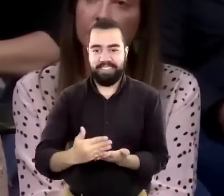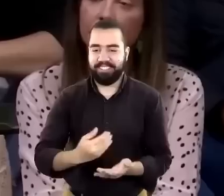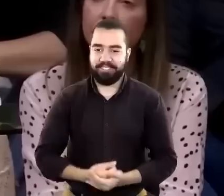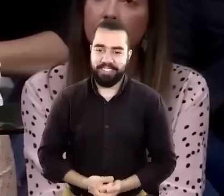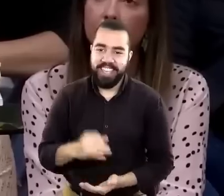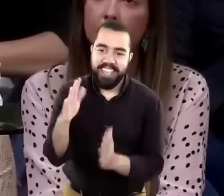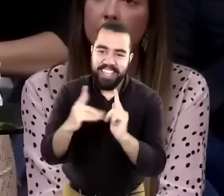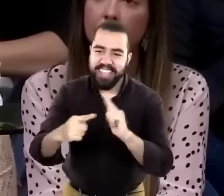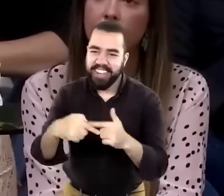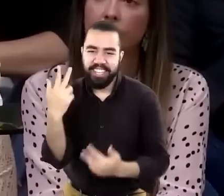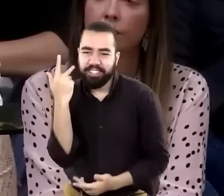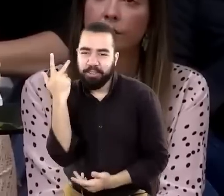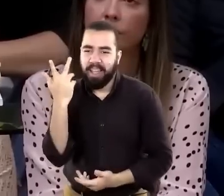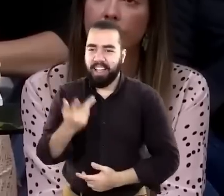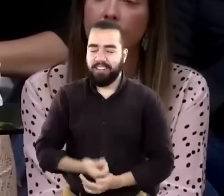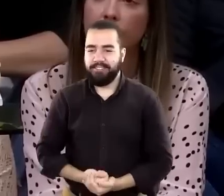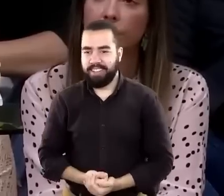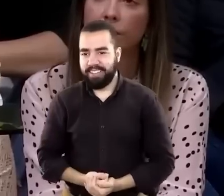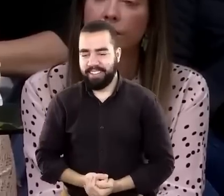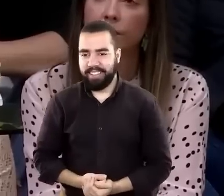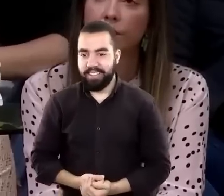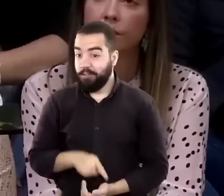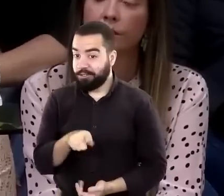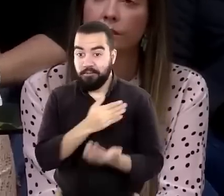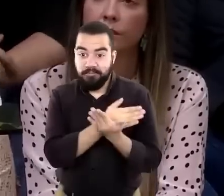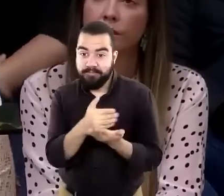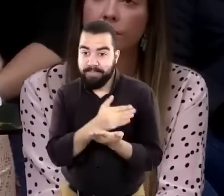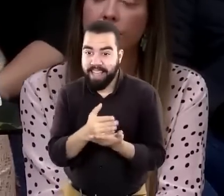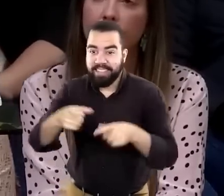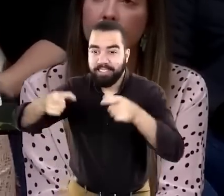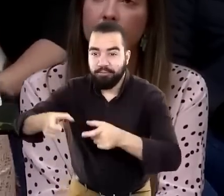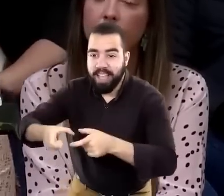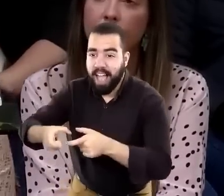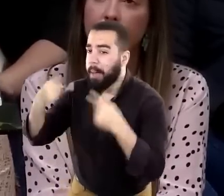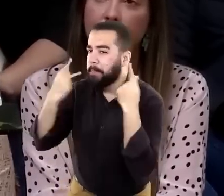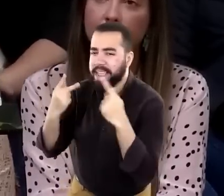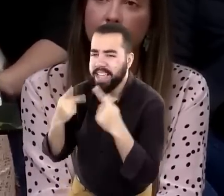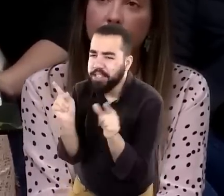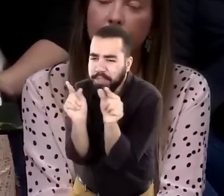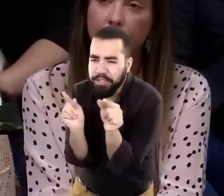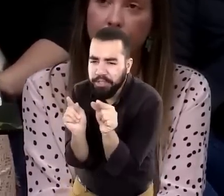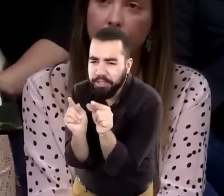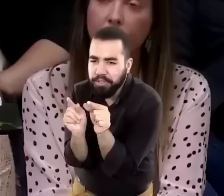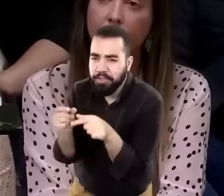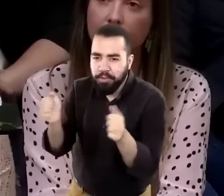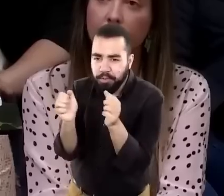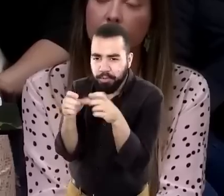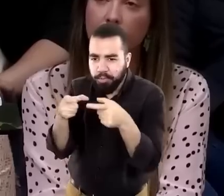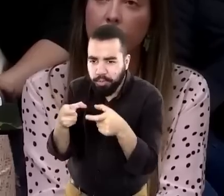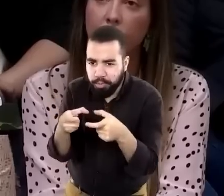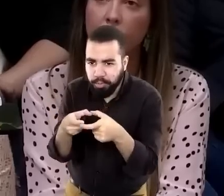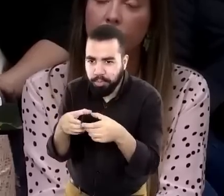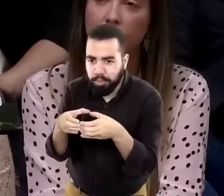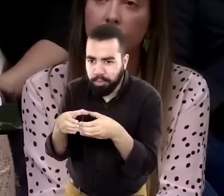assim, irmãos. Igreja é assim. Você começa, às vezes, um ponto de pregação. É num pequeno grupo, numa casa,